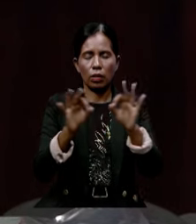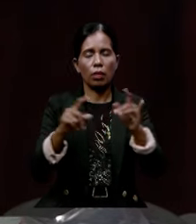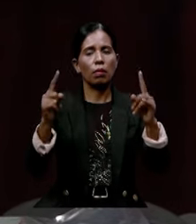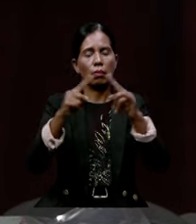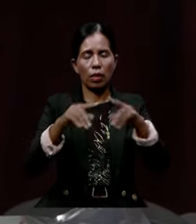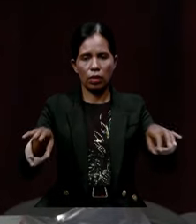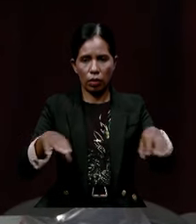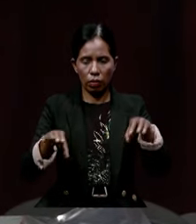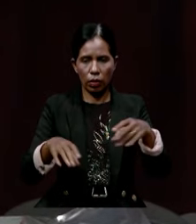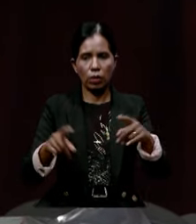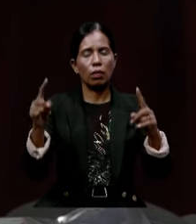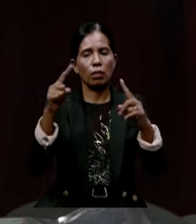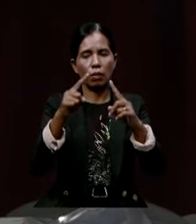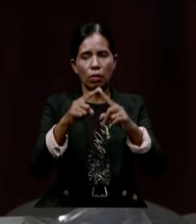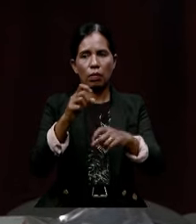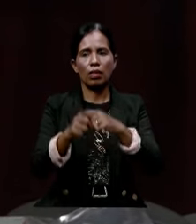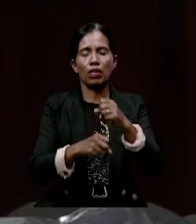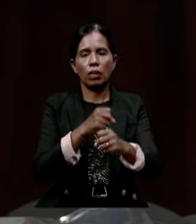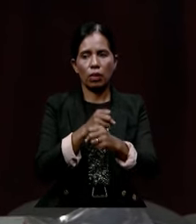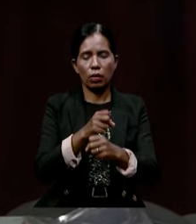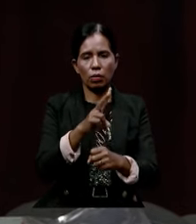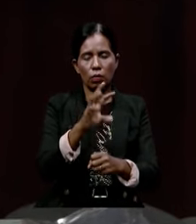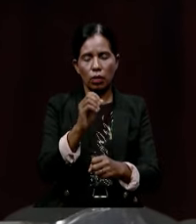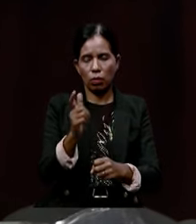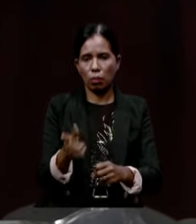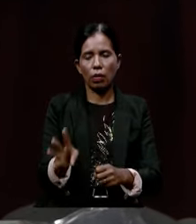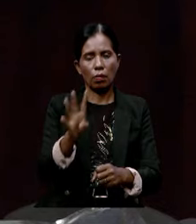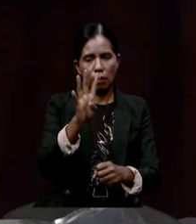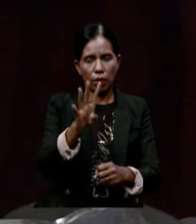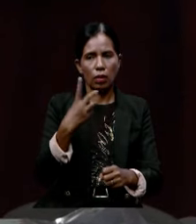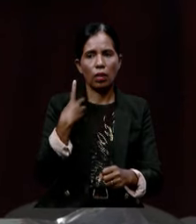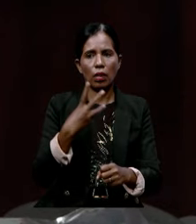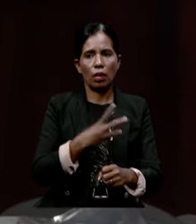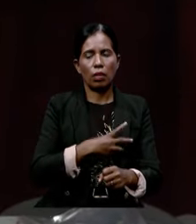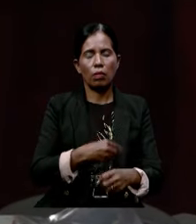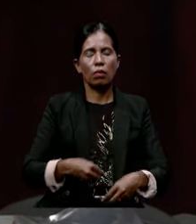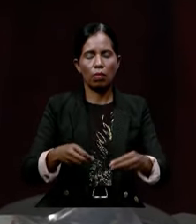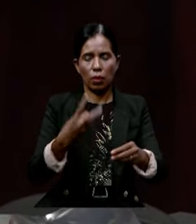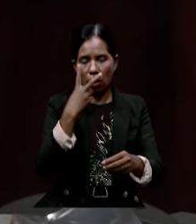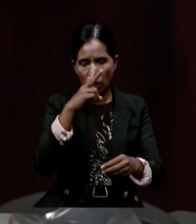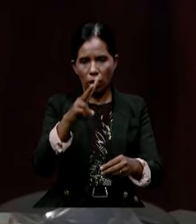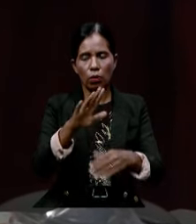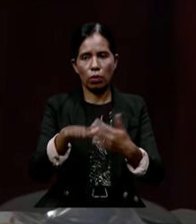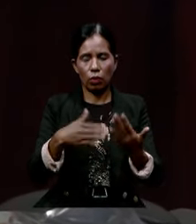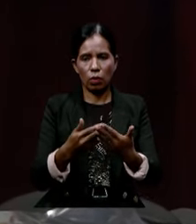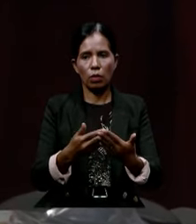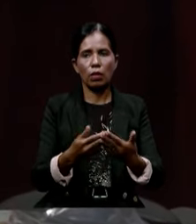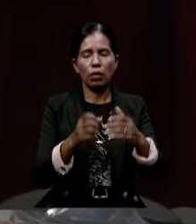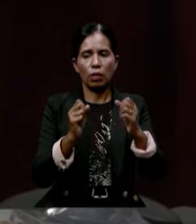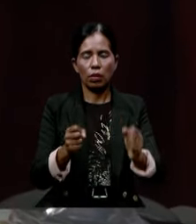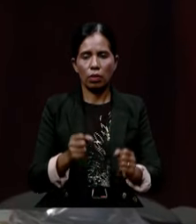serviço vai a tina 2024 né bem a mim futi tiana conclusão e o todo até